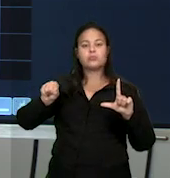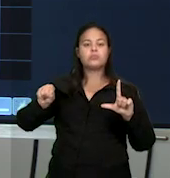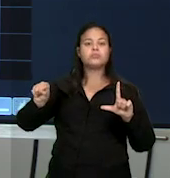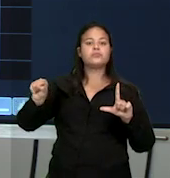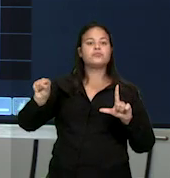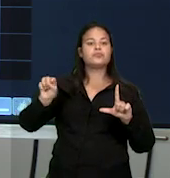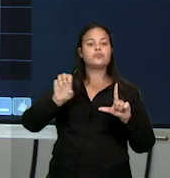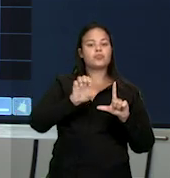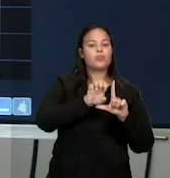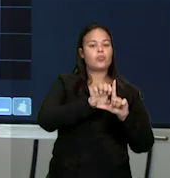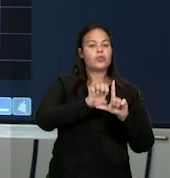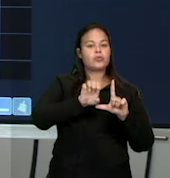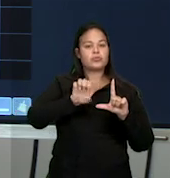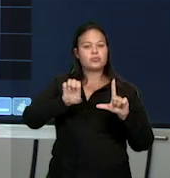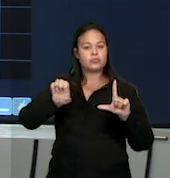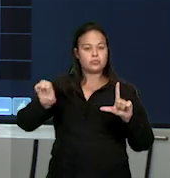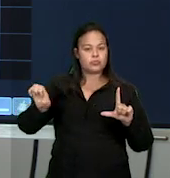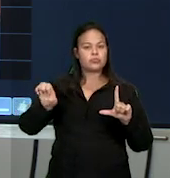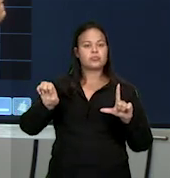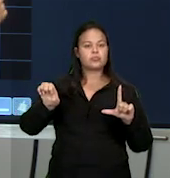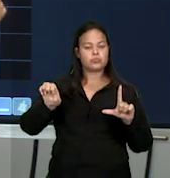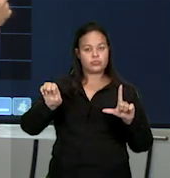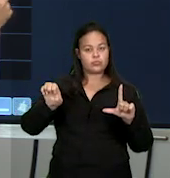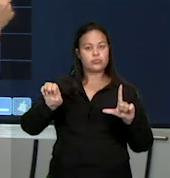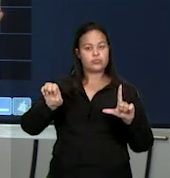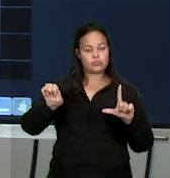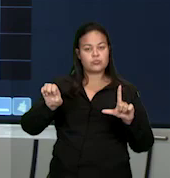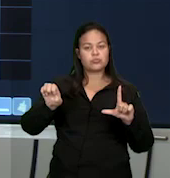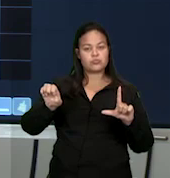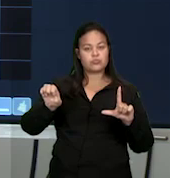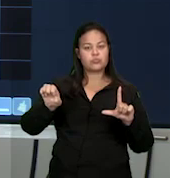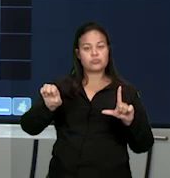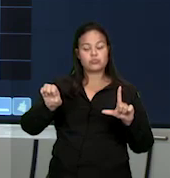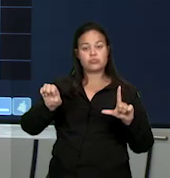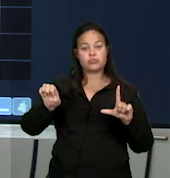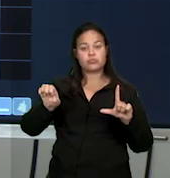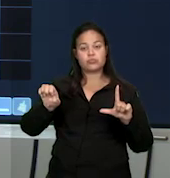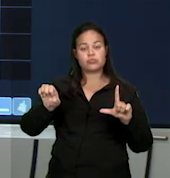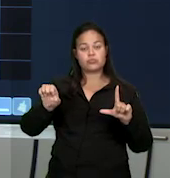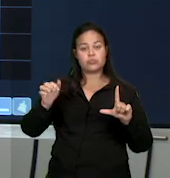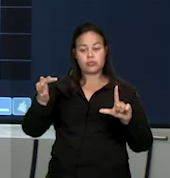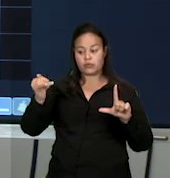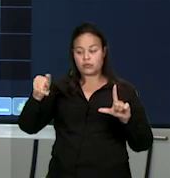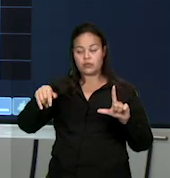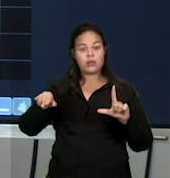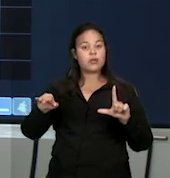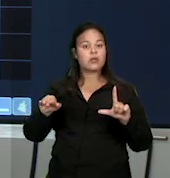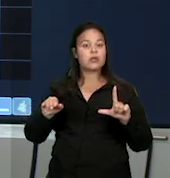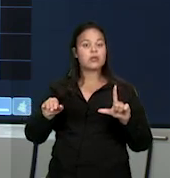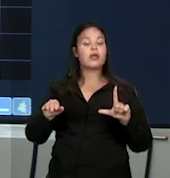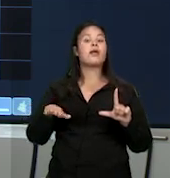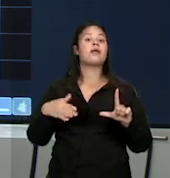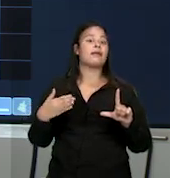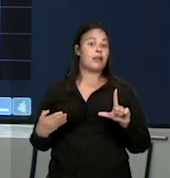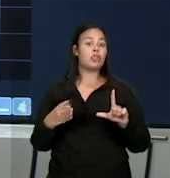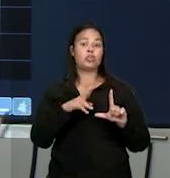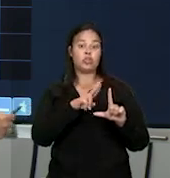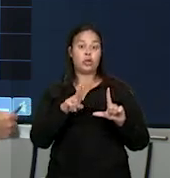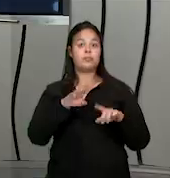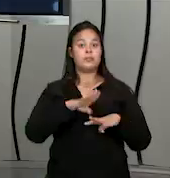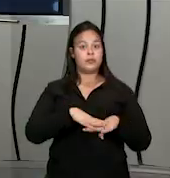eu vou falar mais no eixo, começando no eixo e terminando no eixo, é um seno, uma função de